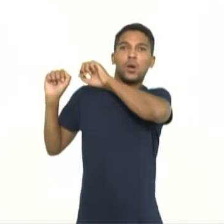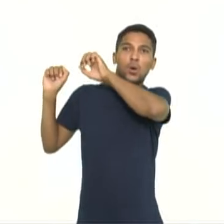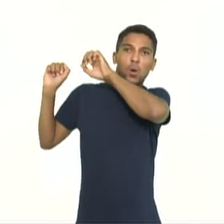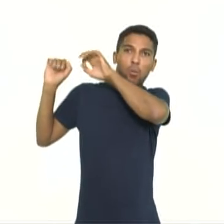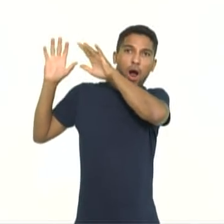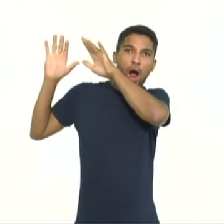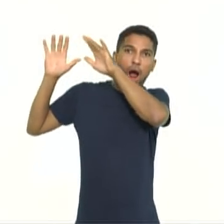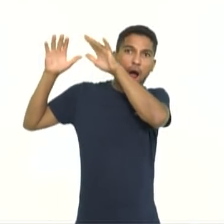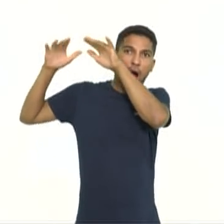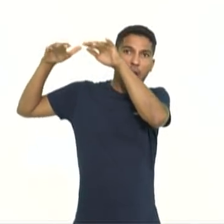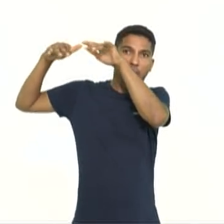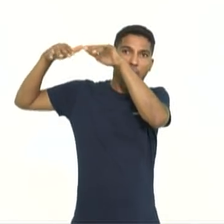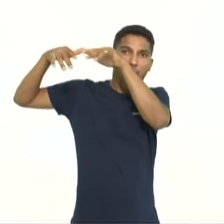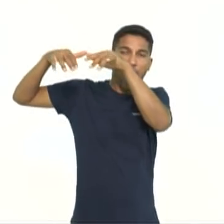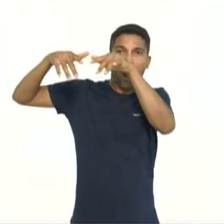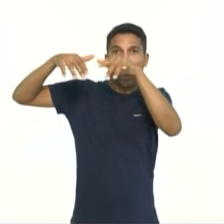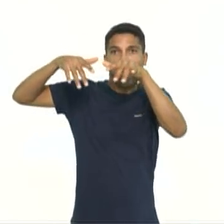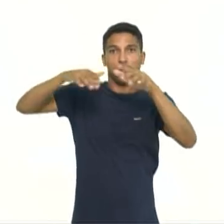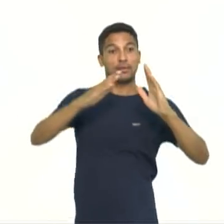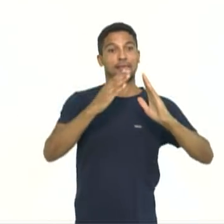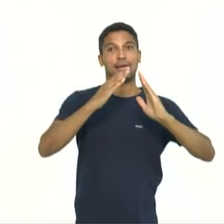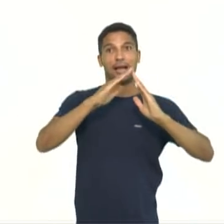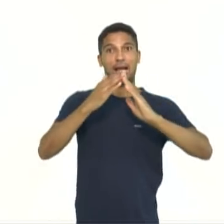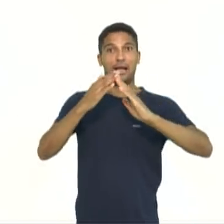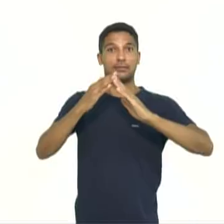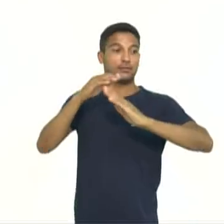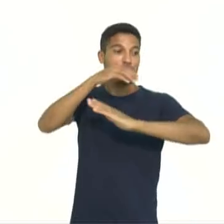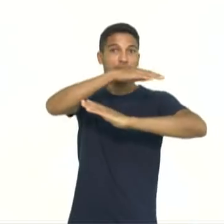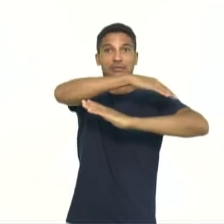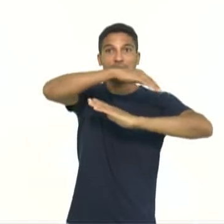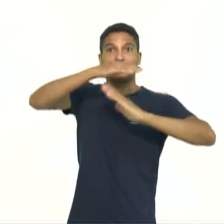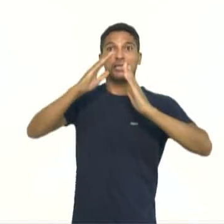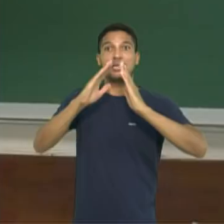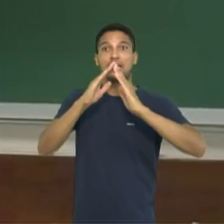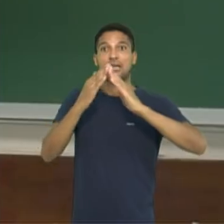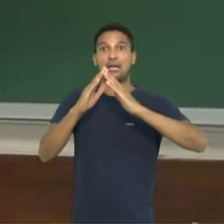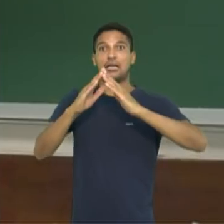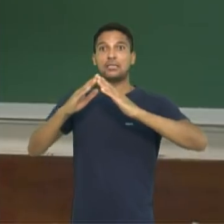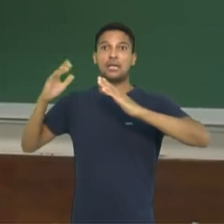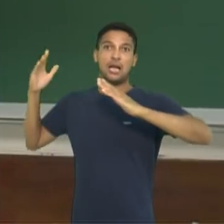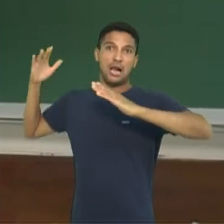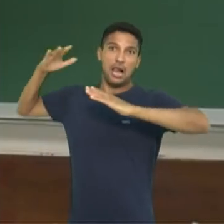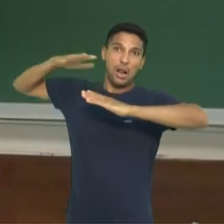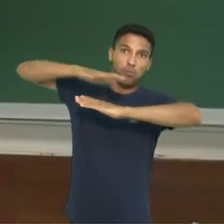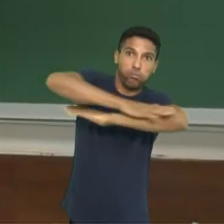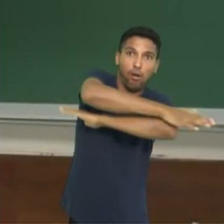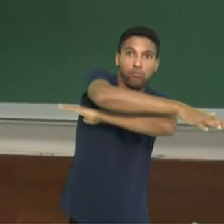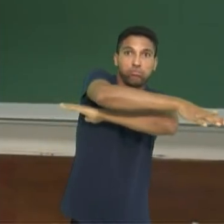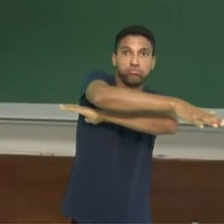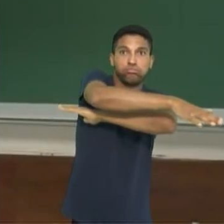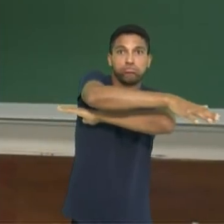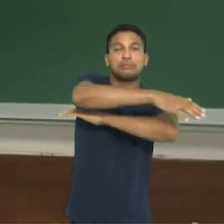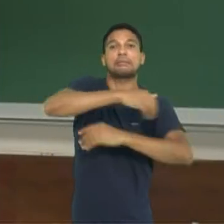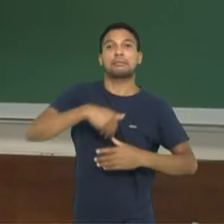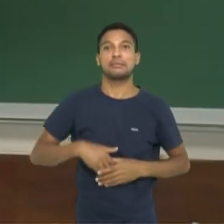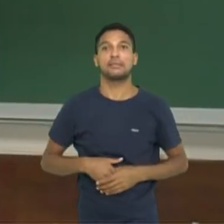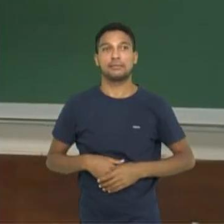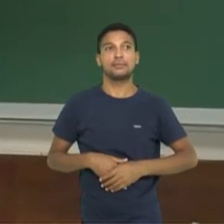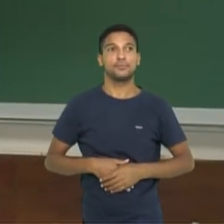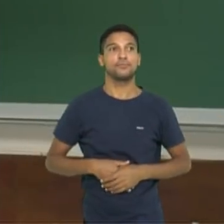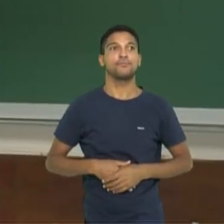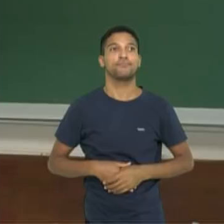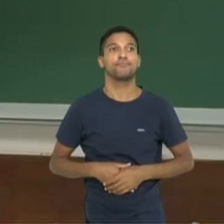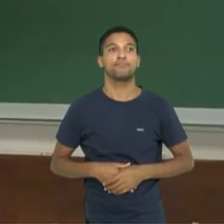que alerta sobre riscos de rompimentos, né? Então, temos aqui um modelo de manchete que é uma das características